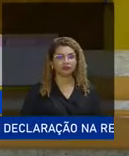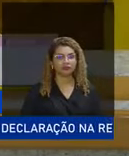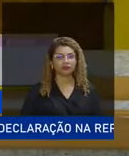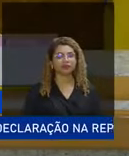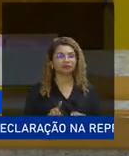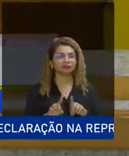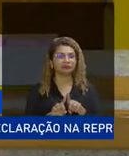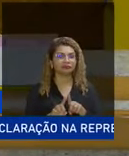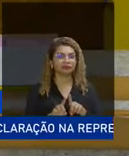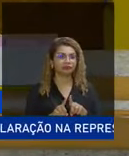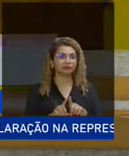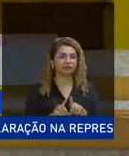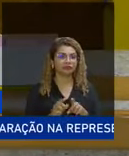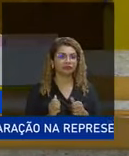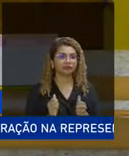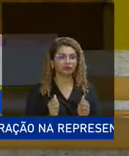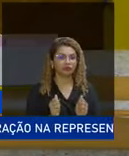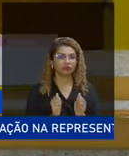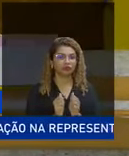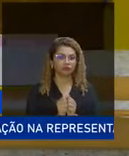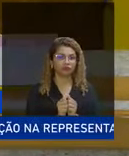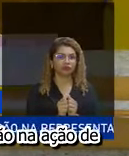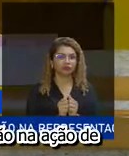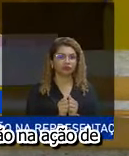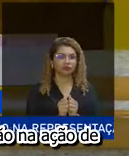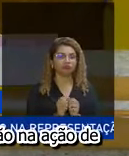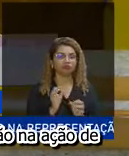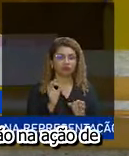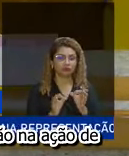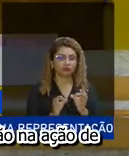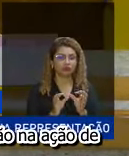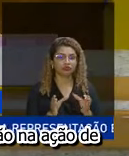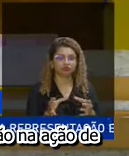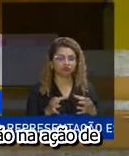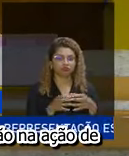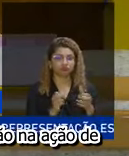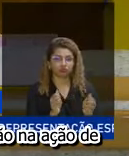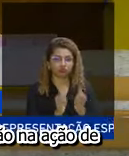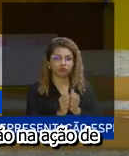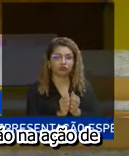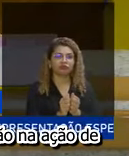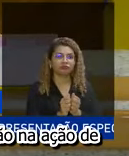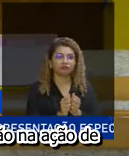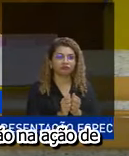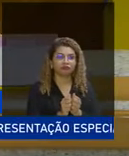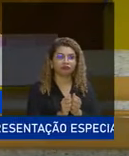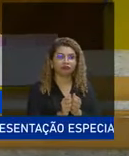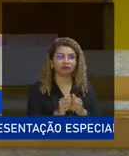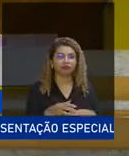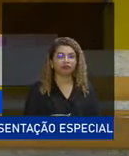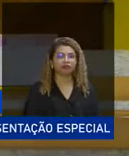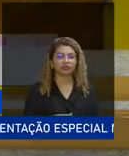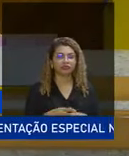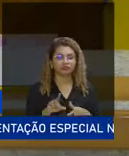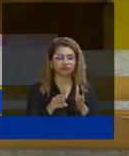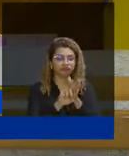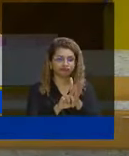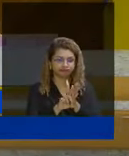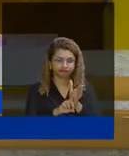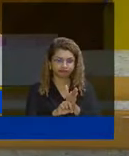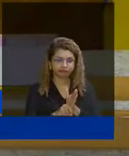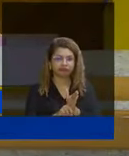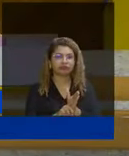E também é um julgamento conjunto. Também embargo de declaração na ação de investigação judicial eleitoral